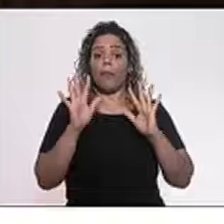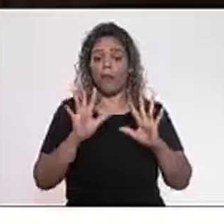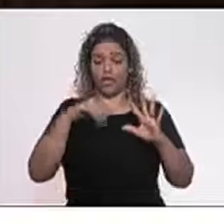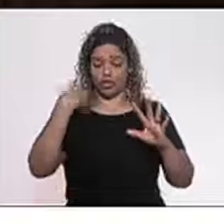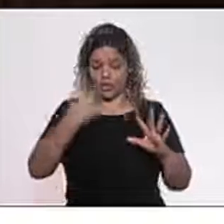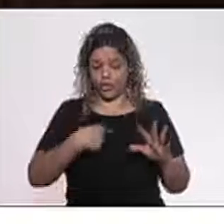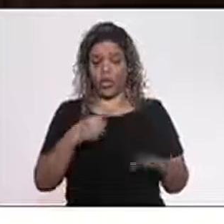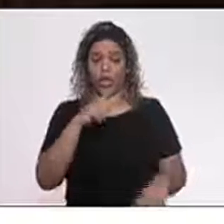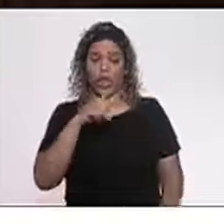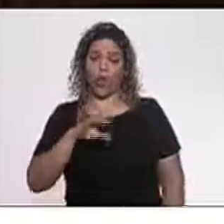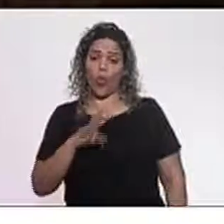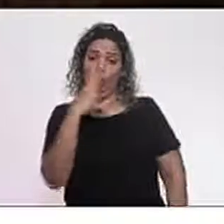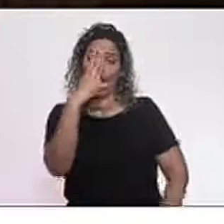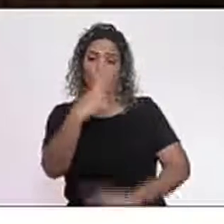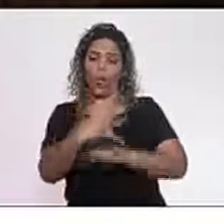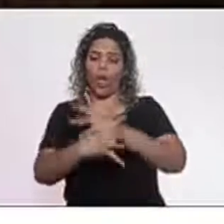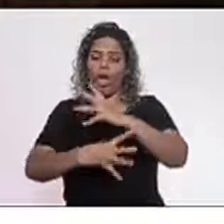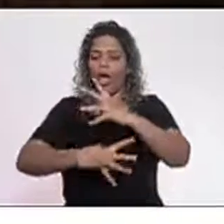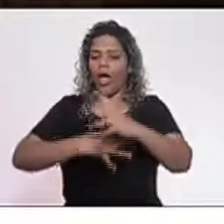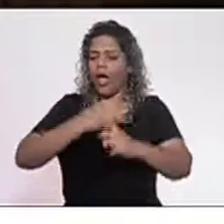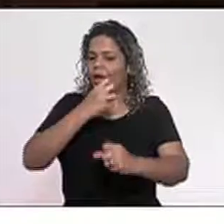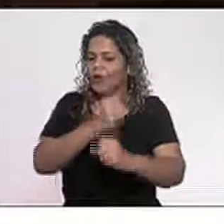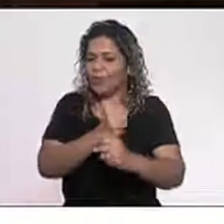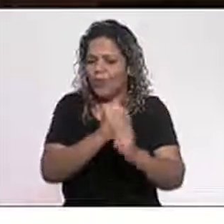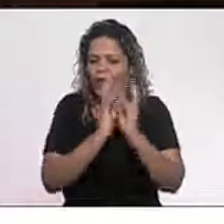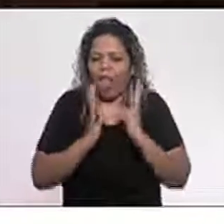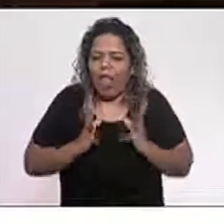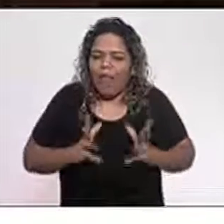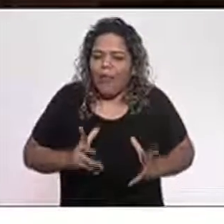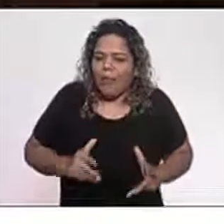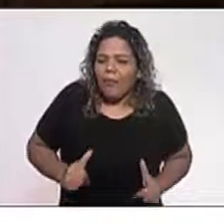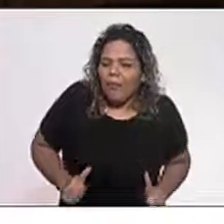que nós teremos 4 anos para limpar um